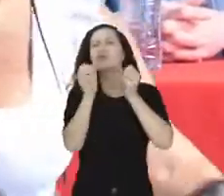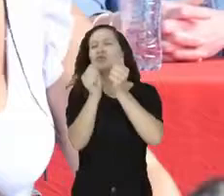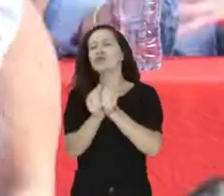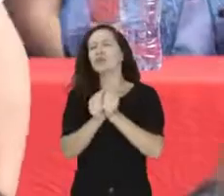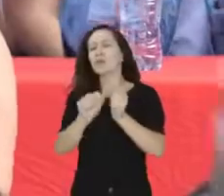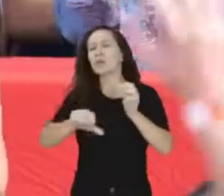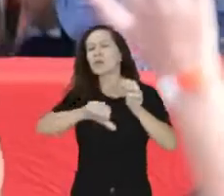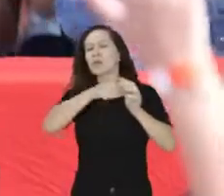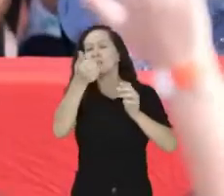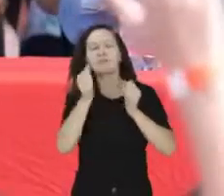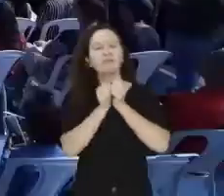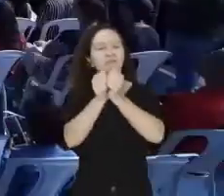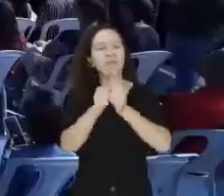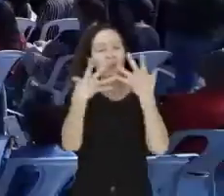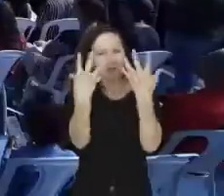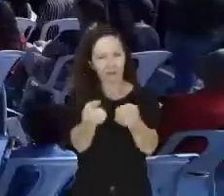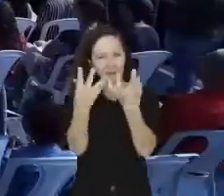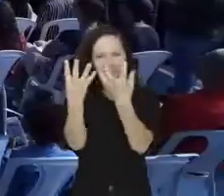que vamos.